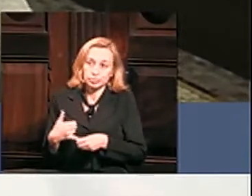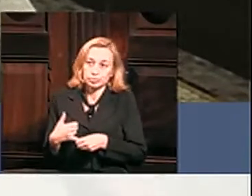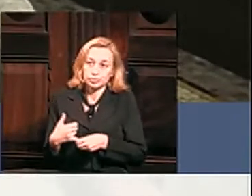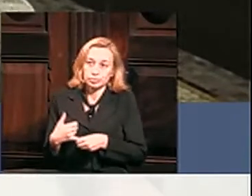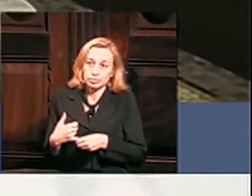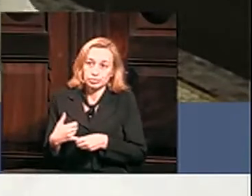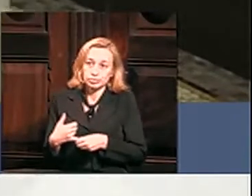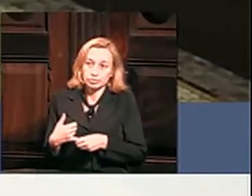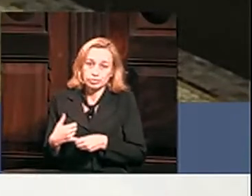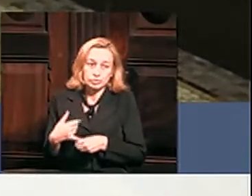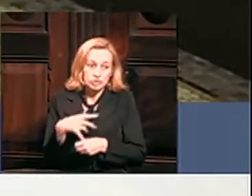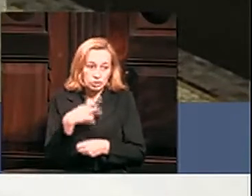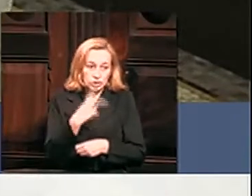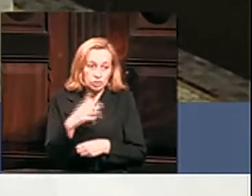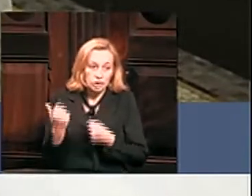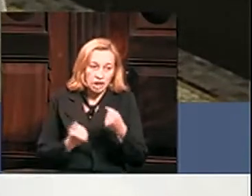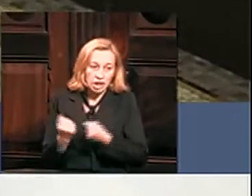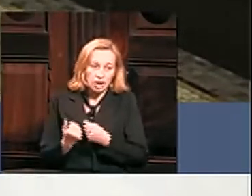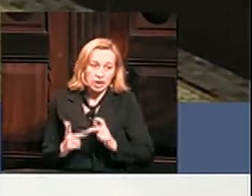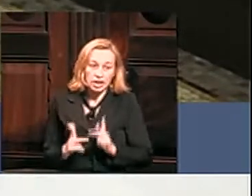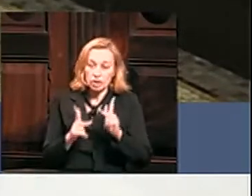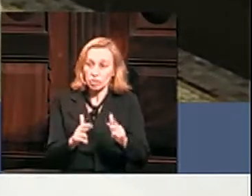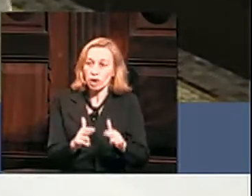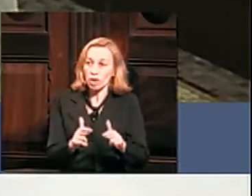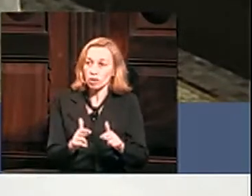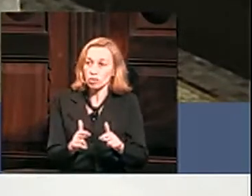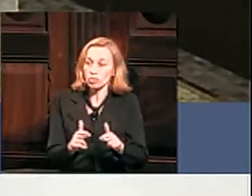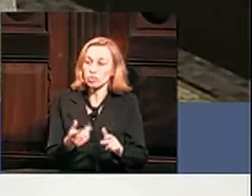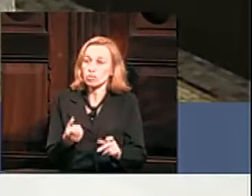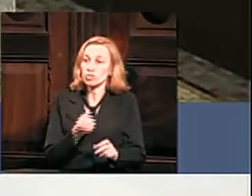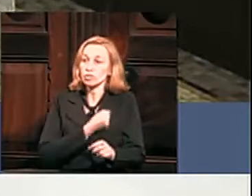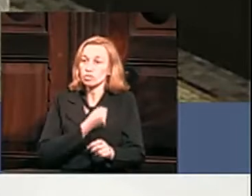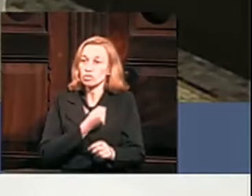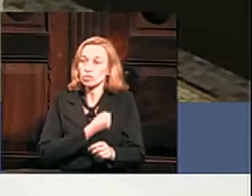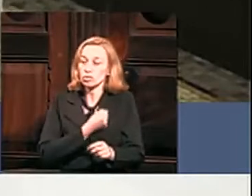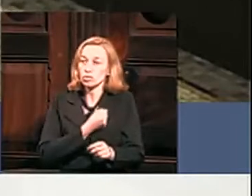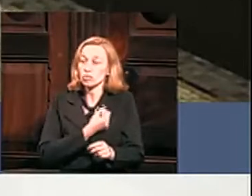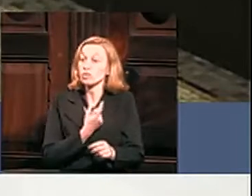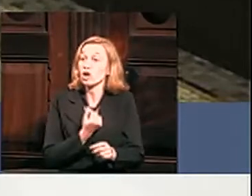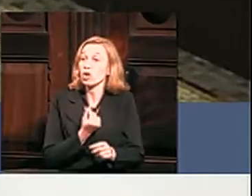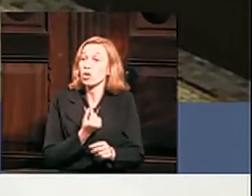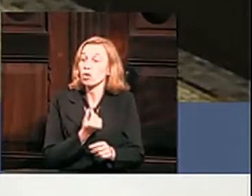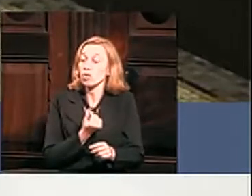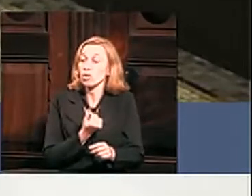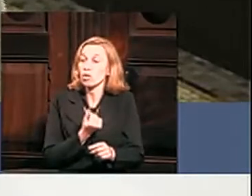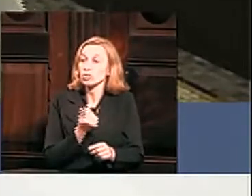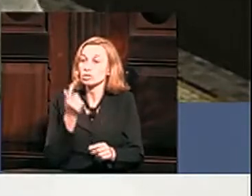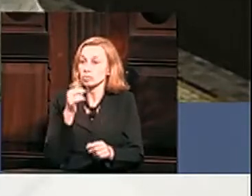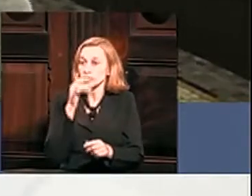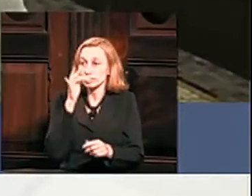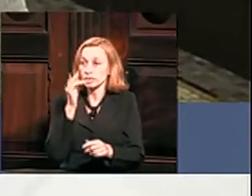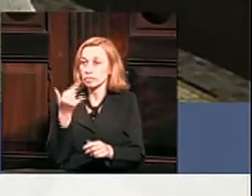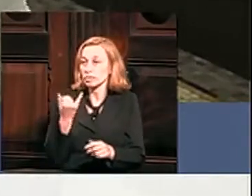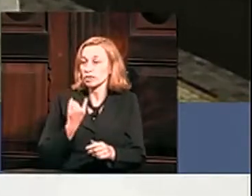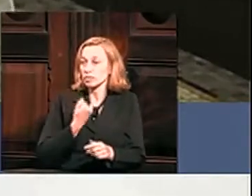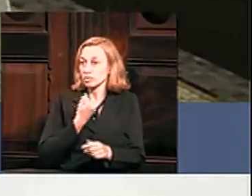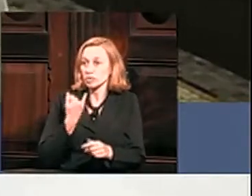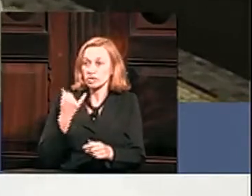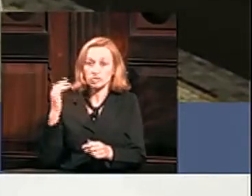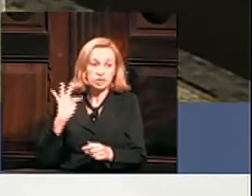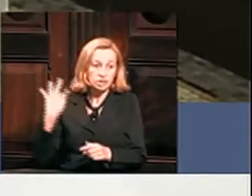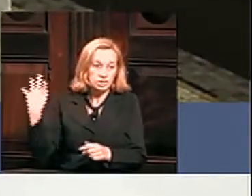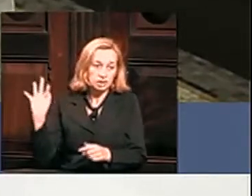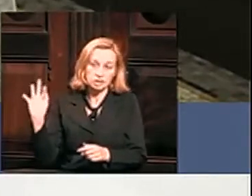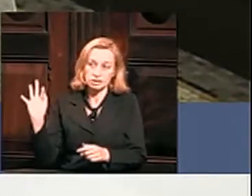combustível no seu carro é o preço do perfume francês que vai durar 6 meses. E o carro, hoje o carro é meio de trabalho, de transporte